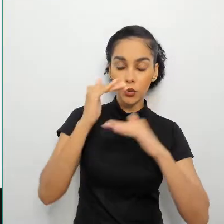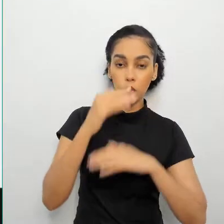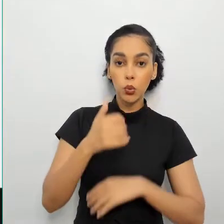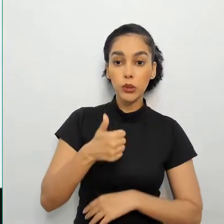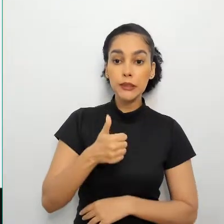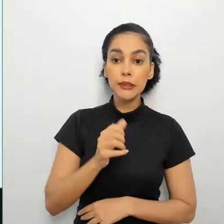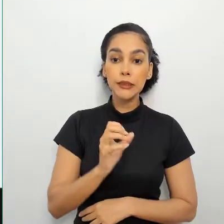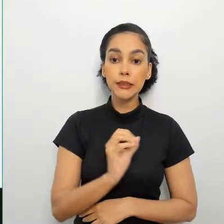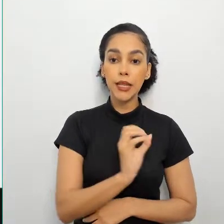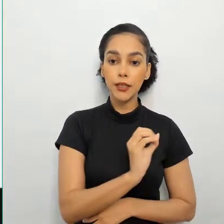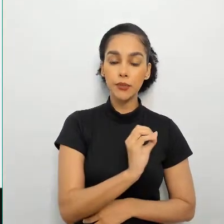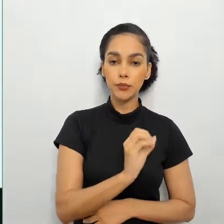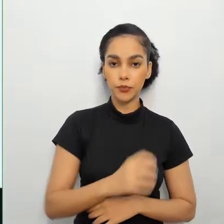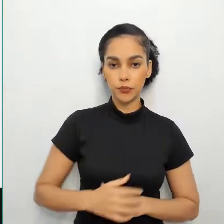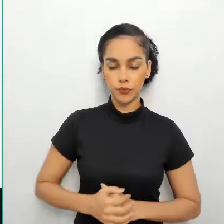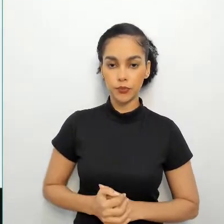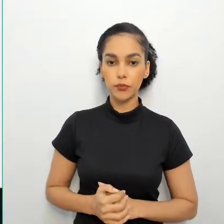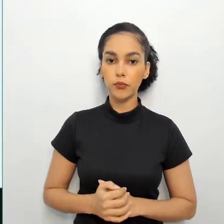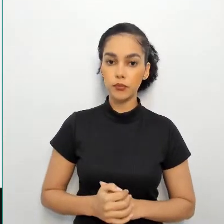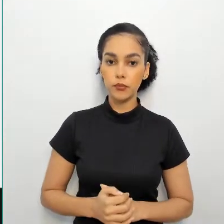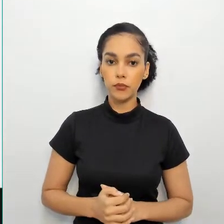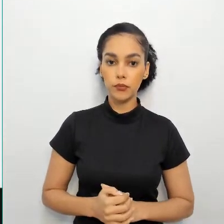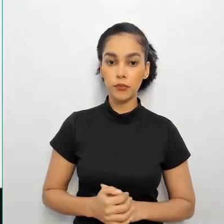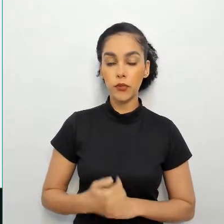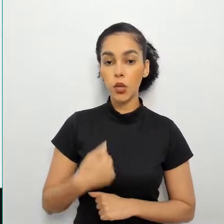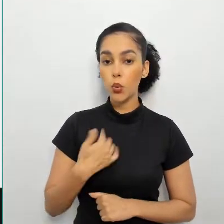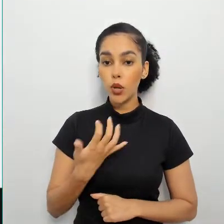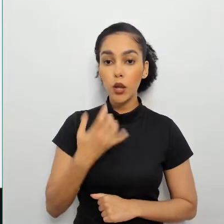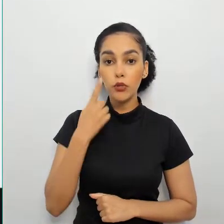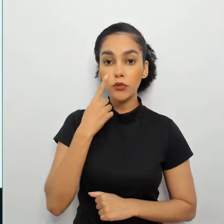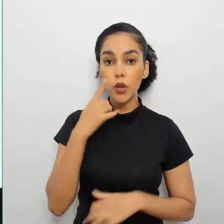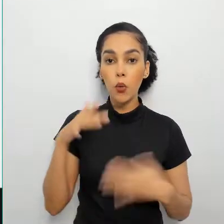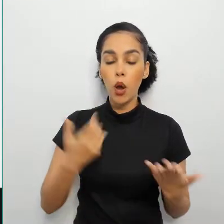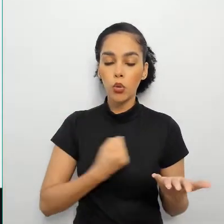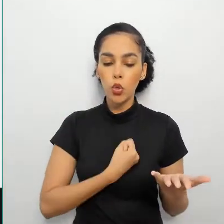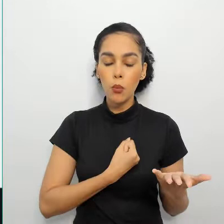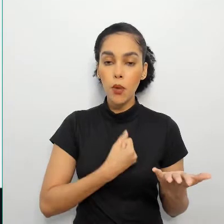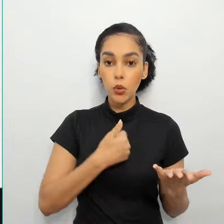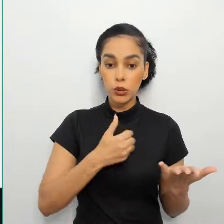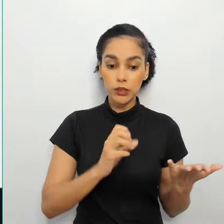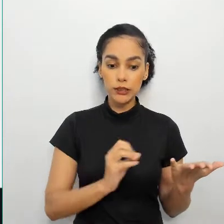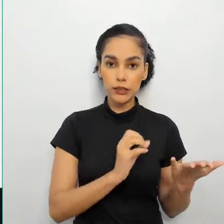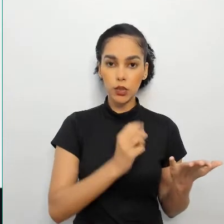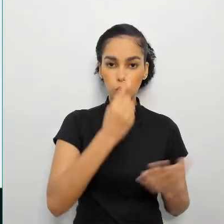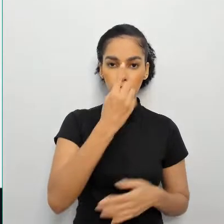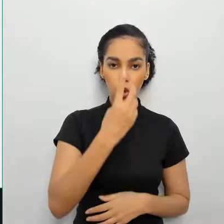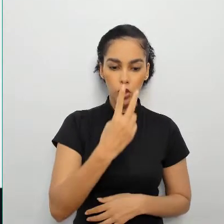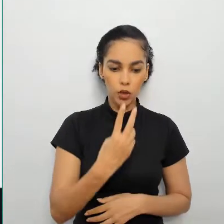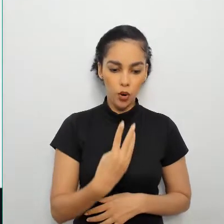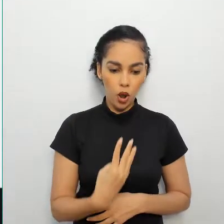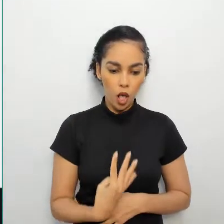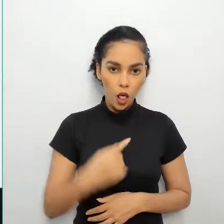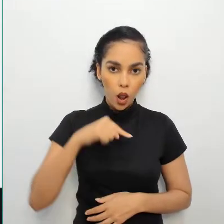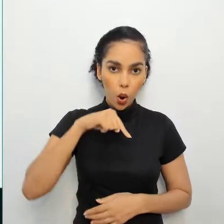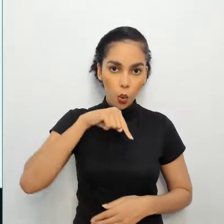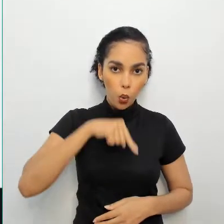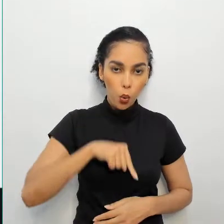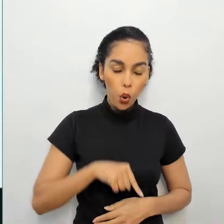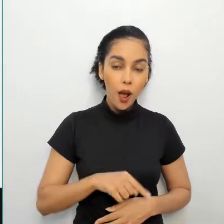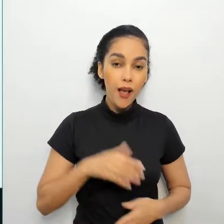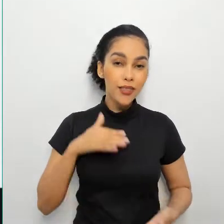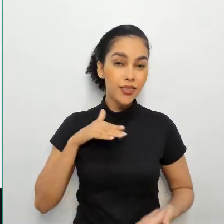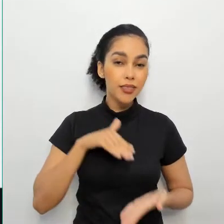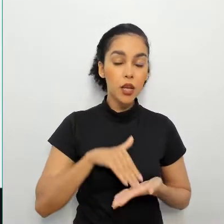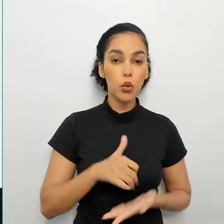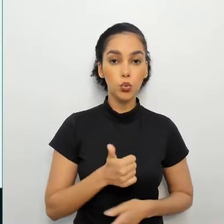O centésimo termo dessa sequência. Essa sequência vai continuar, mas eu quero saber quem é o centésimo. Essa sequência que vocês estão vendo